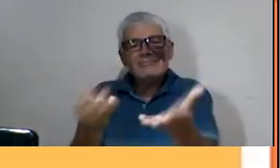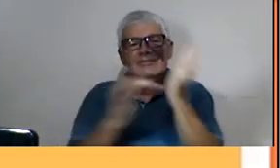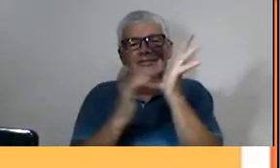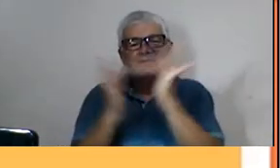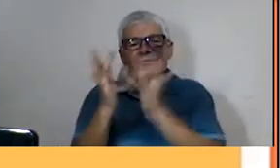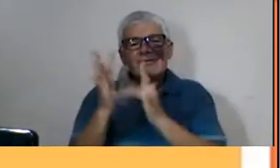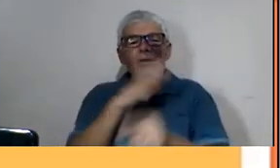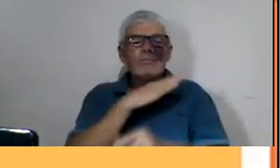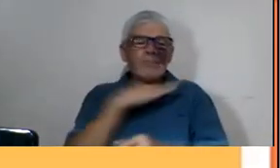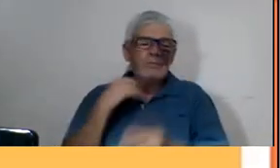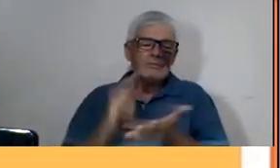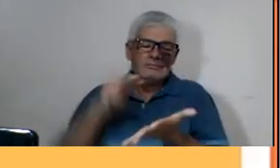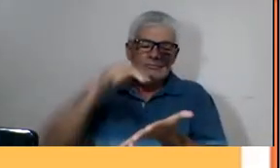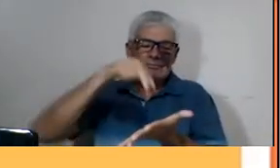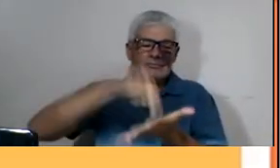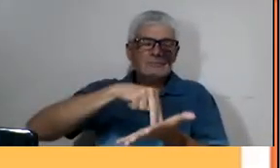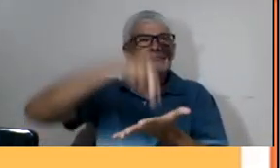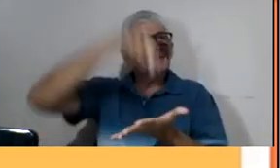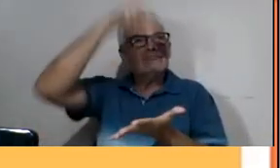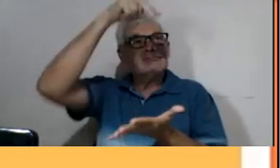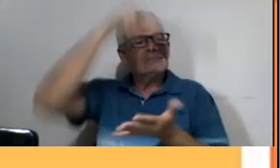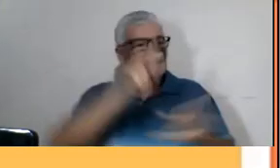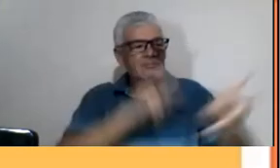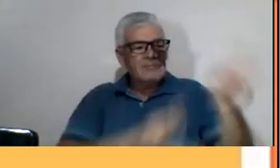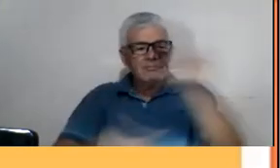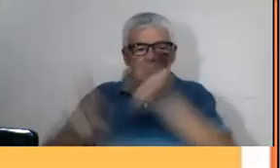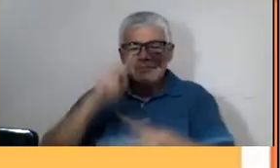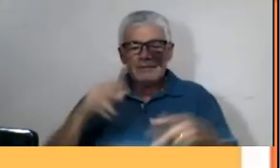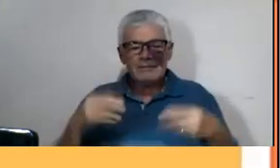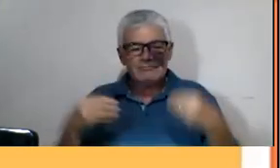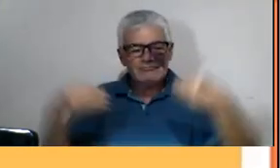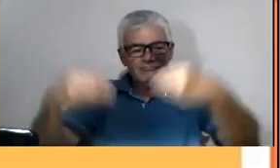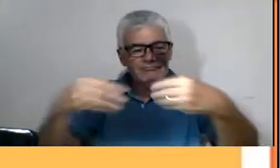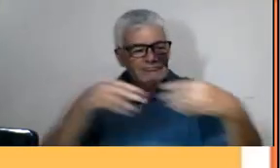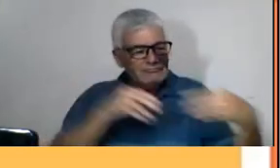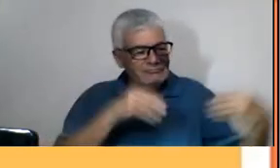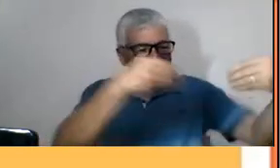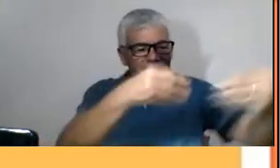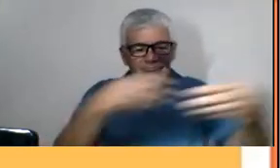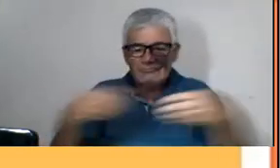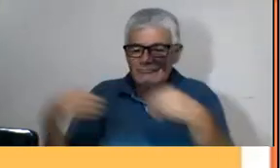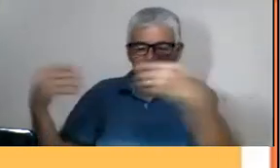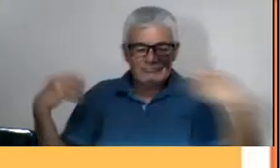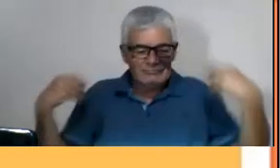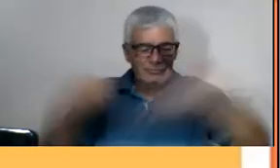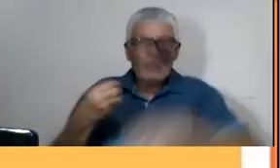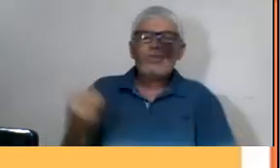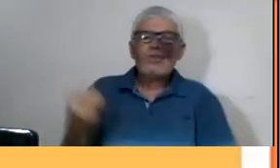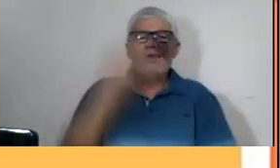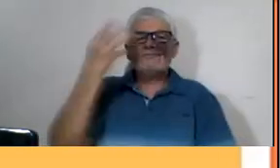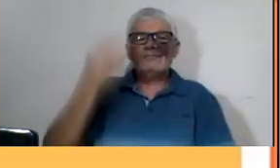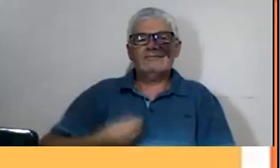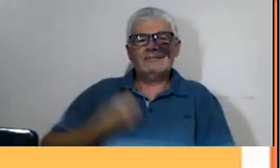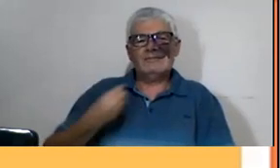conhecido. Ele era, então, como se diz, um sobrevivente do cativeiro, né? Quando ele